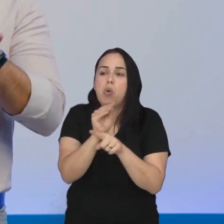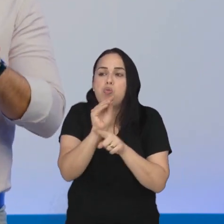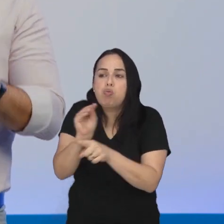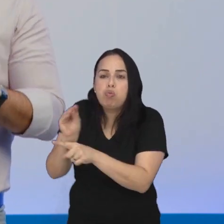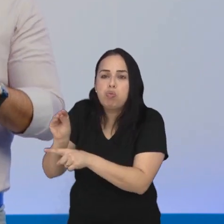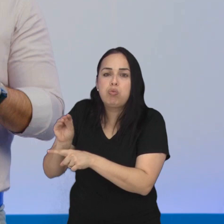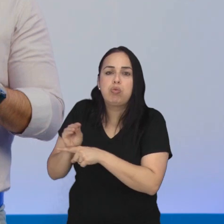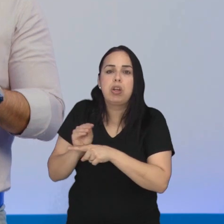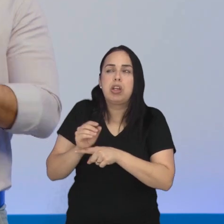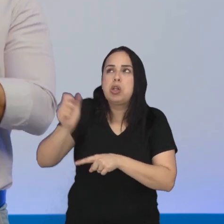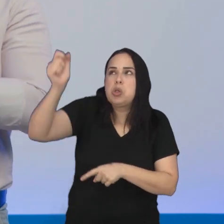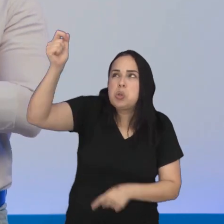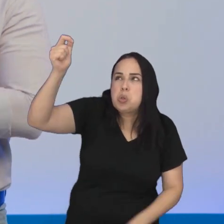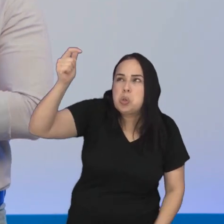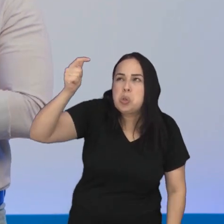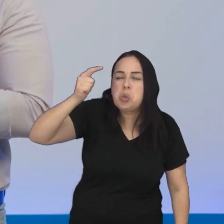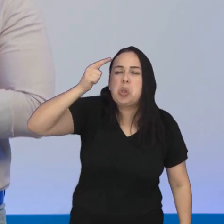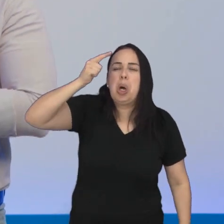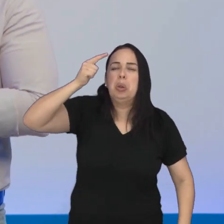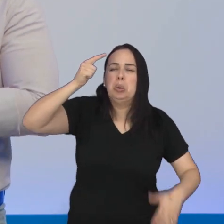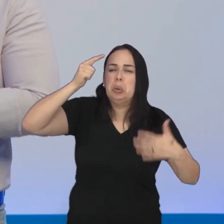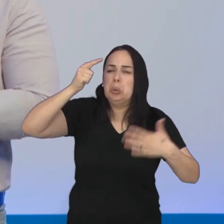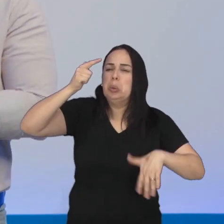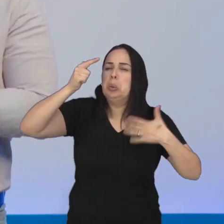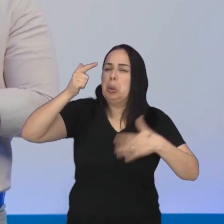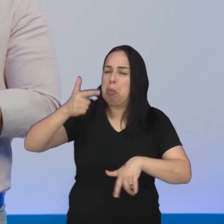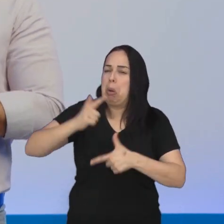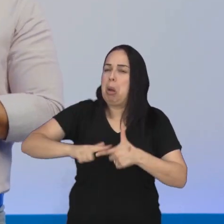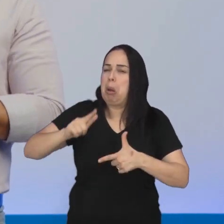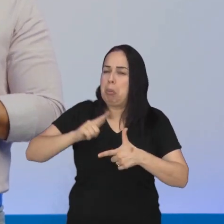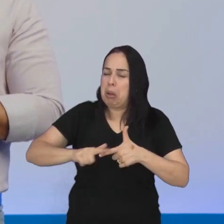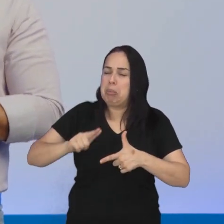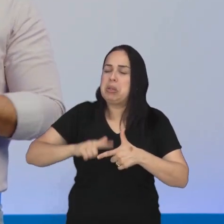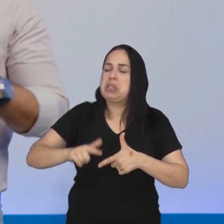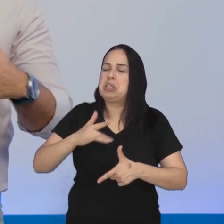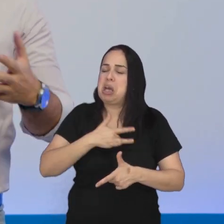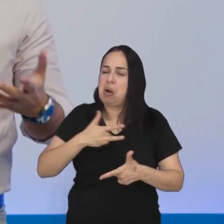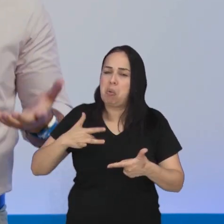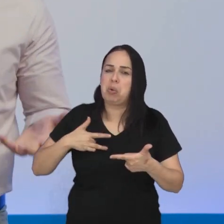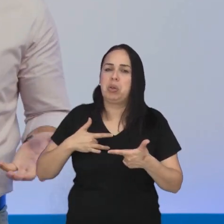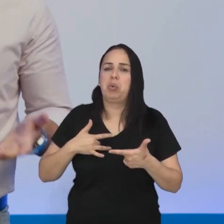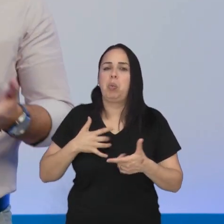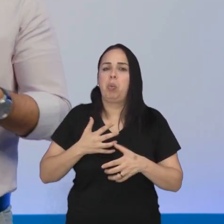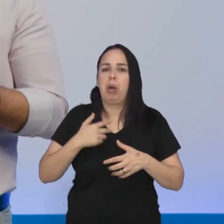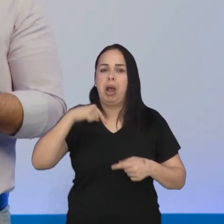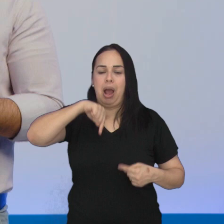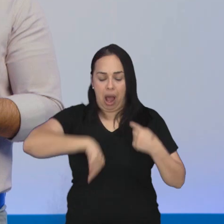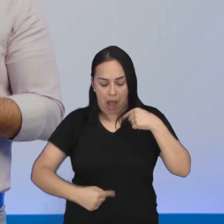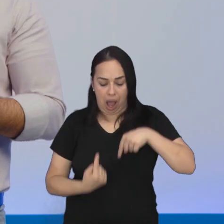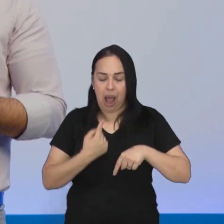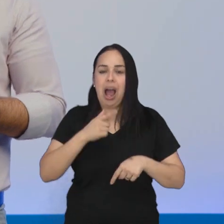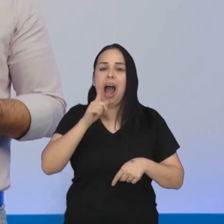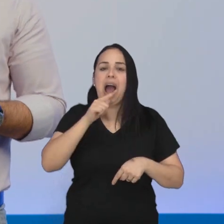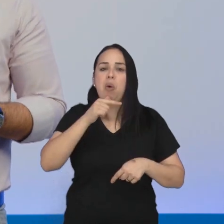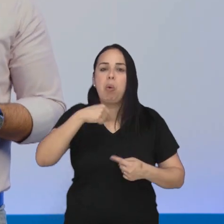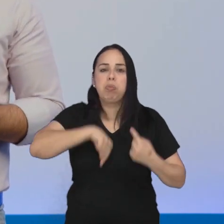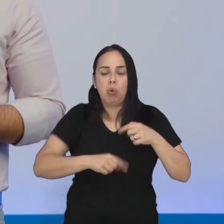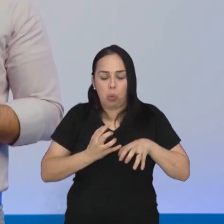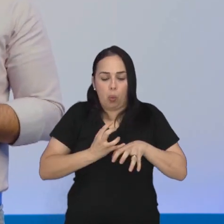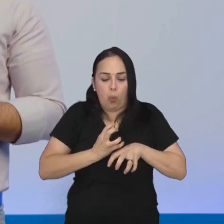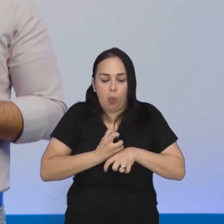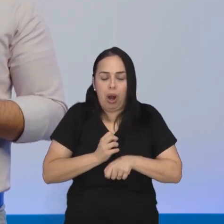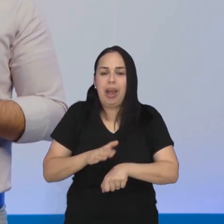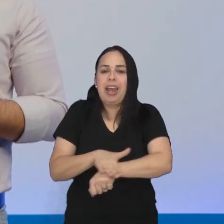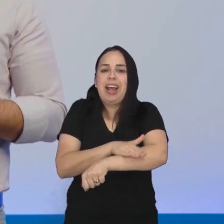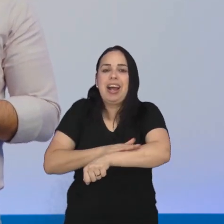em cuidados também. Sol demais traz sérios problemas de saúde, como insolação, desidratação, além do câncer de